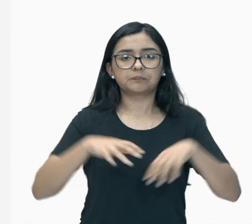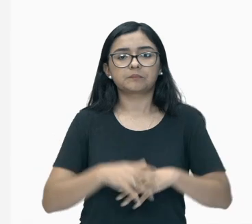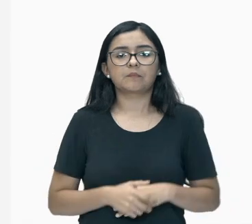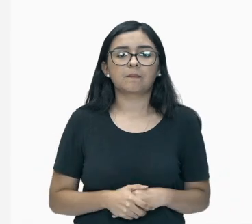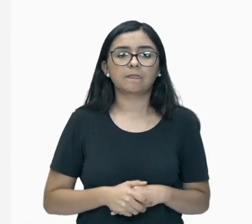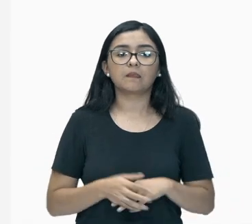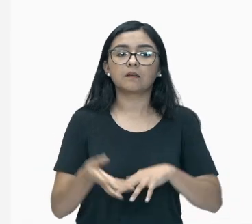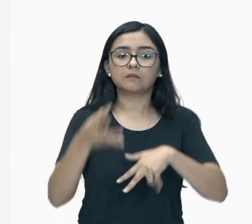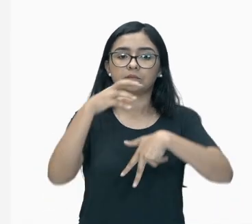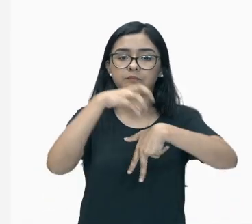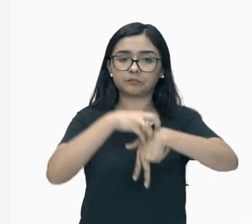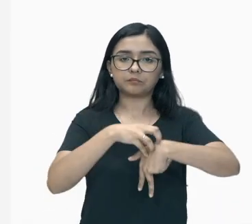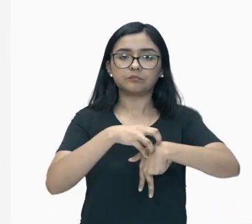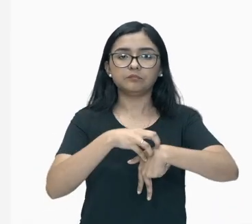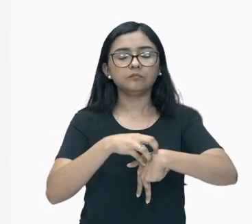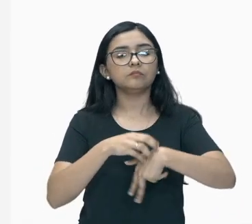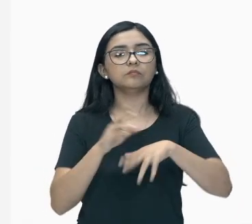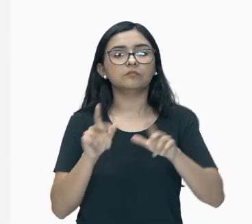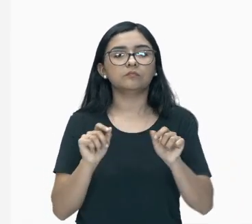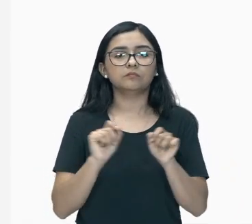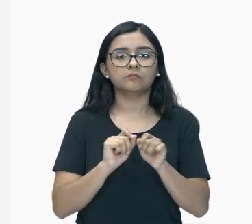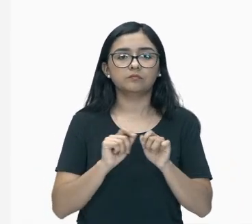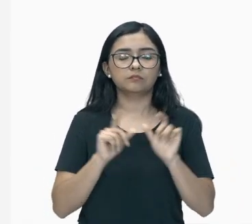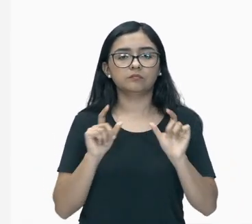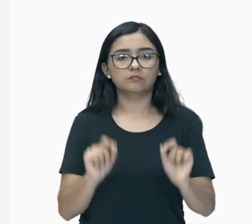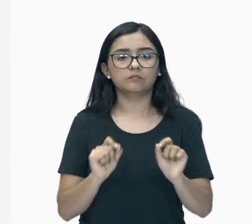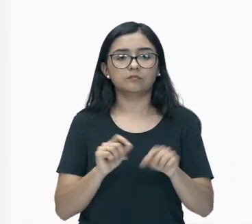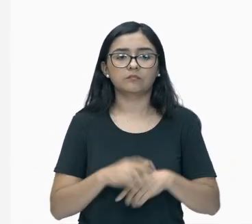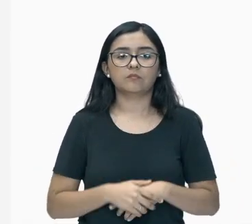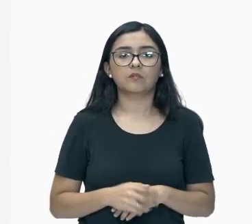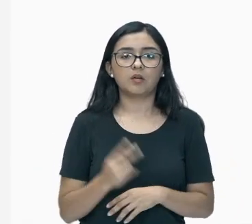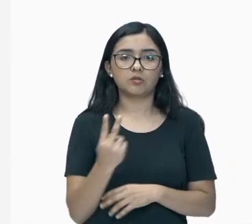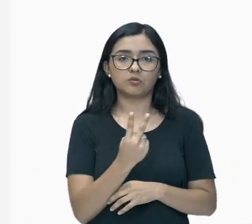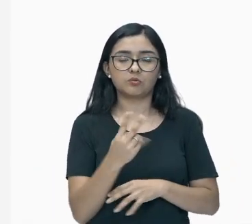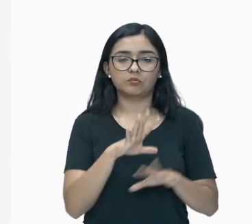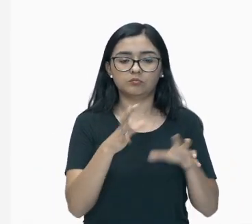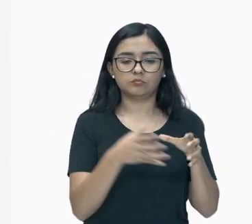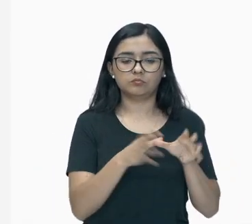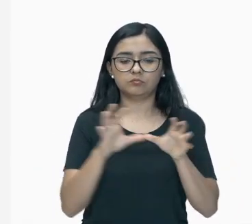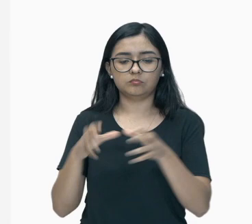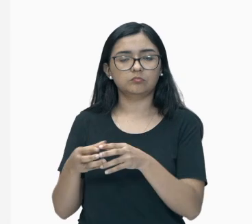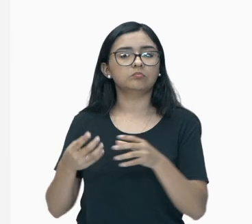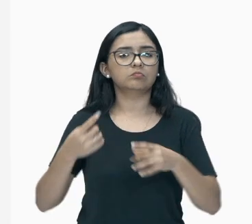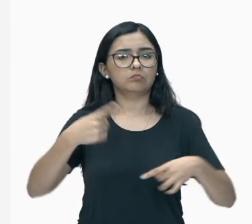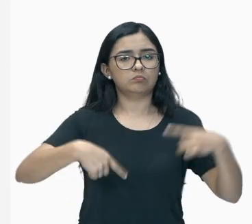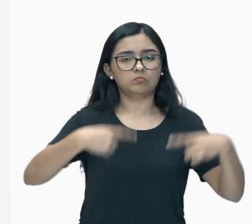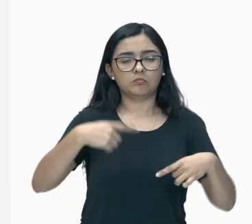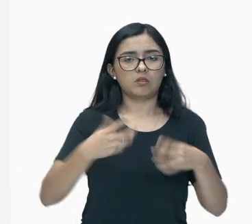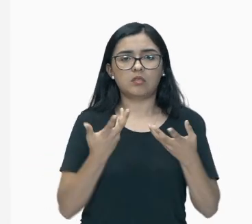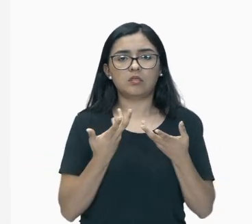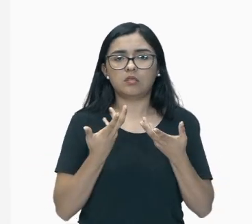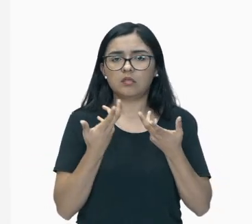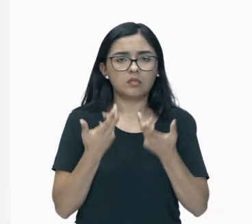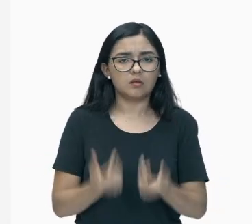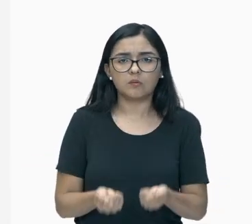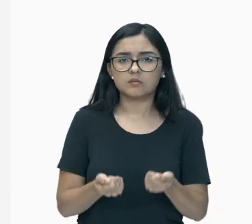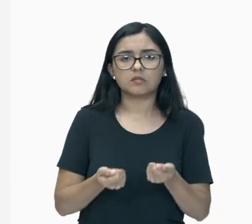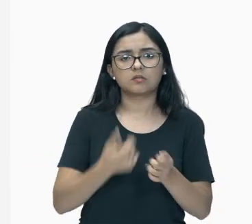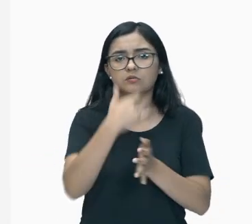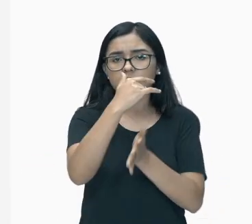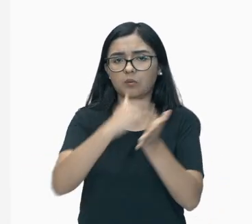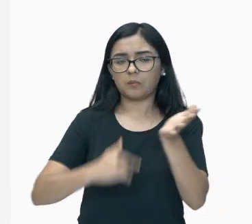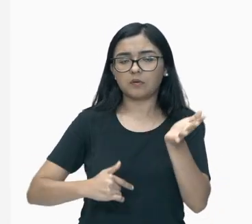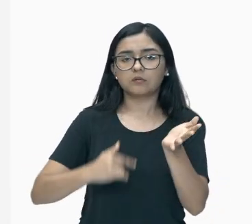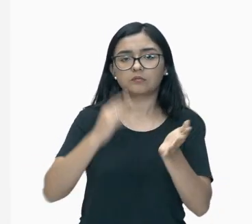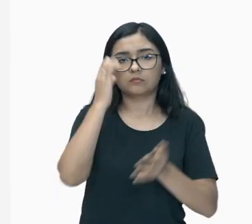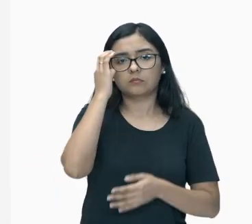rei declarou as colônias em estado de rebelião. Significa dizer, ó, não aceitamos essa declaração